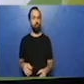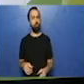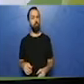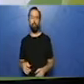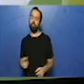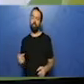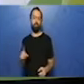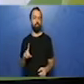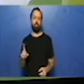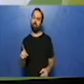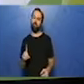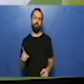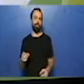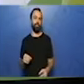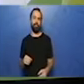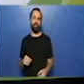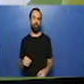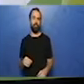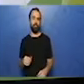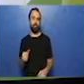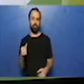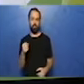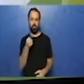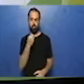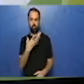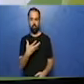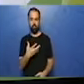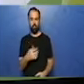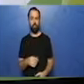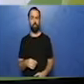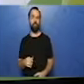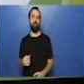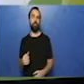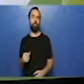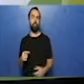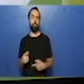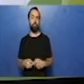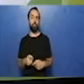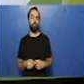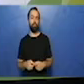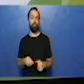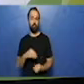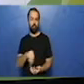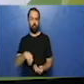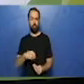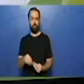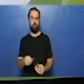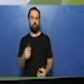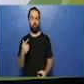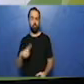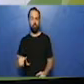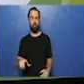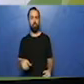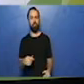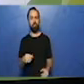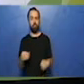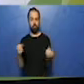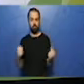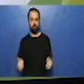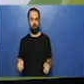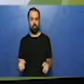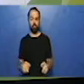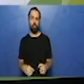uma técnica muito eficaz, porque pode ocorrer a mistura do sólido no líquido aqui novamente. Então,